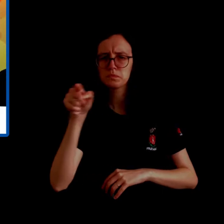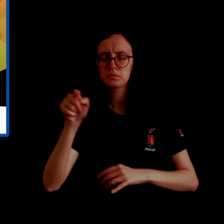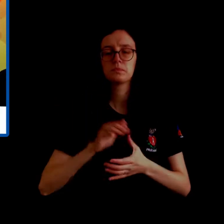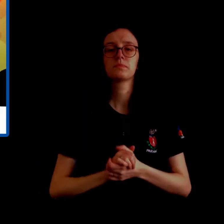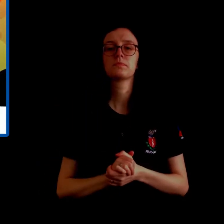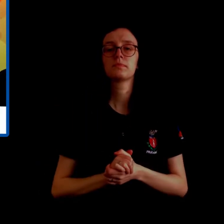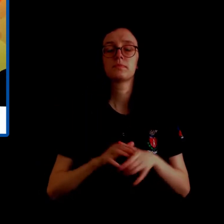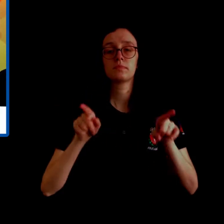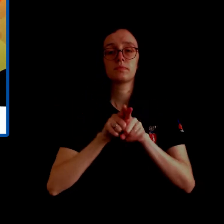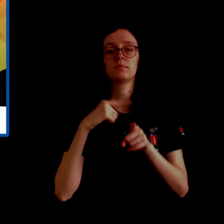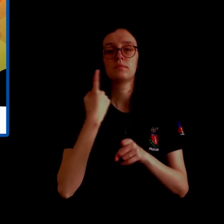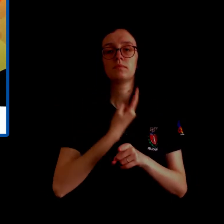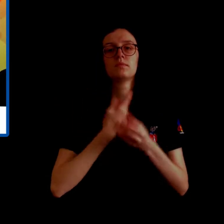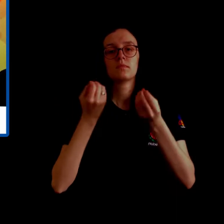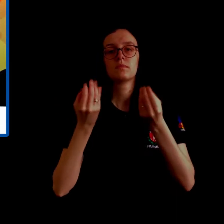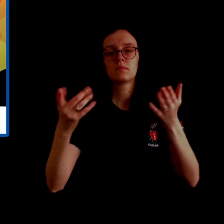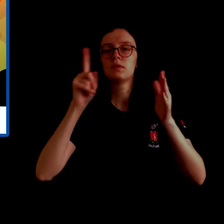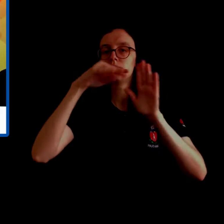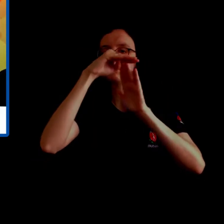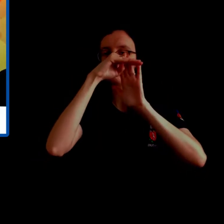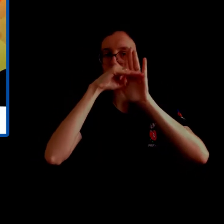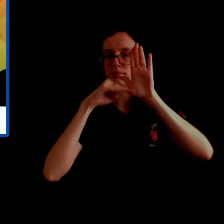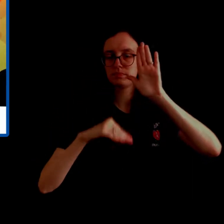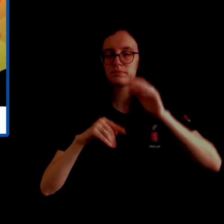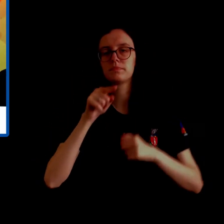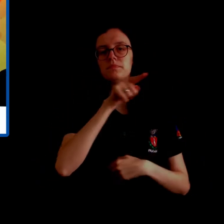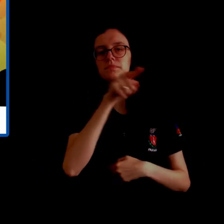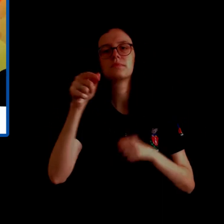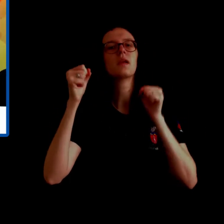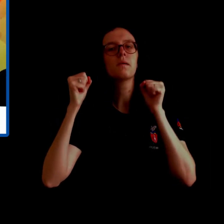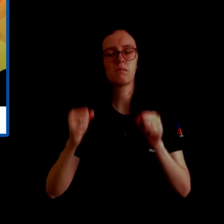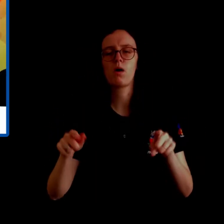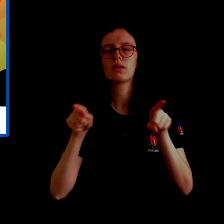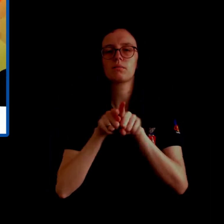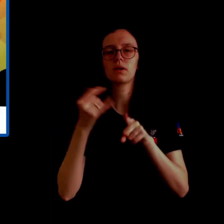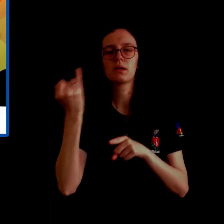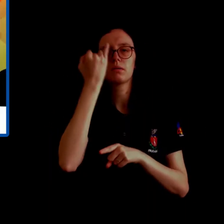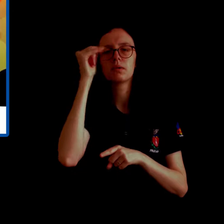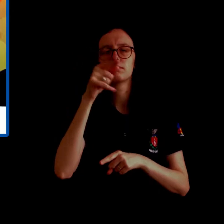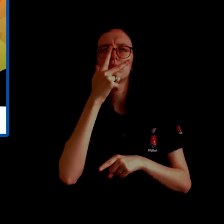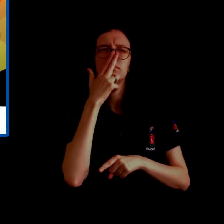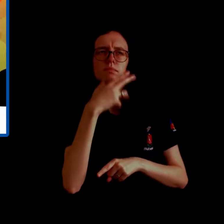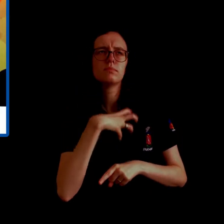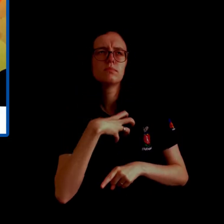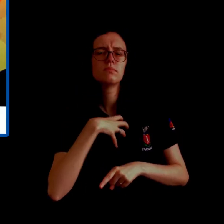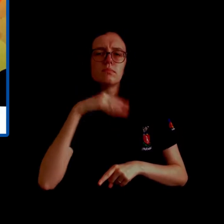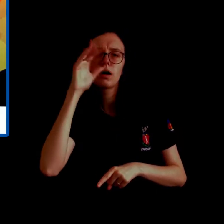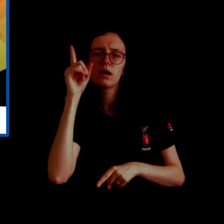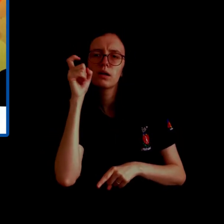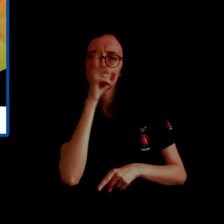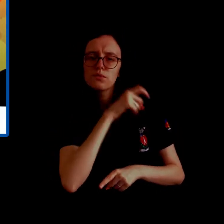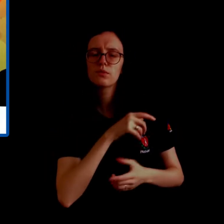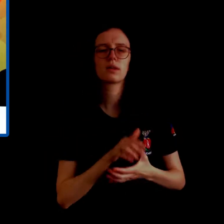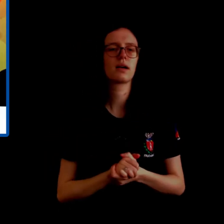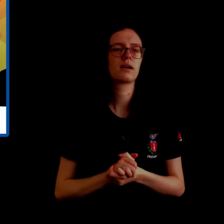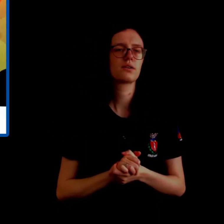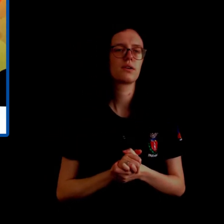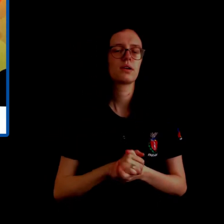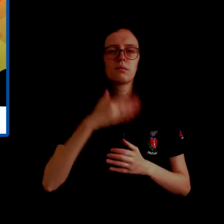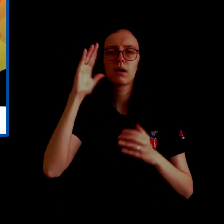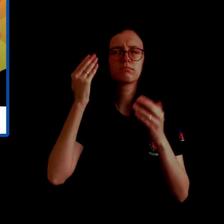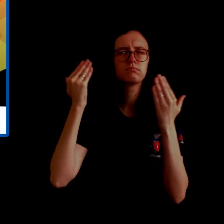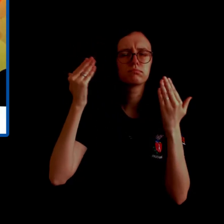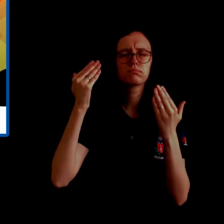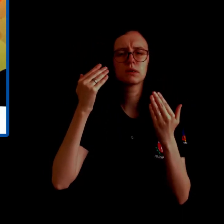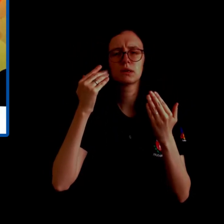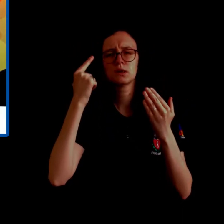também disponibilizar um formulário para que vocês possam indicar aquilo que vocês estão tendo maiores dificuldades, maiores dúvidas,